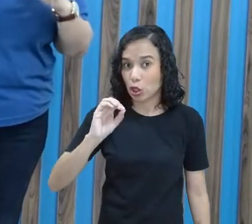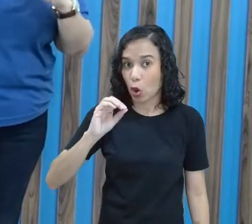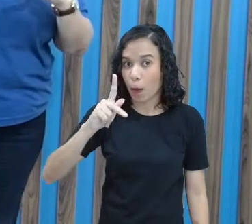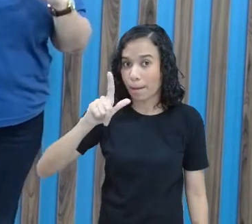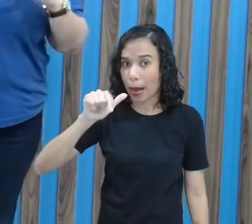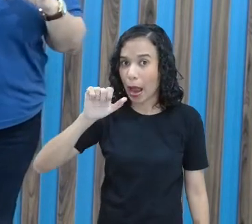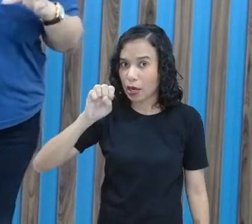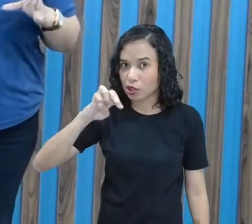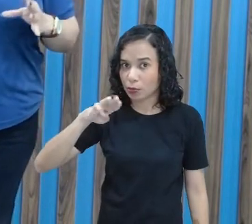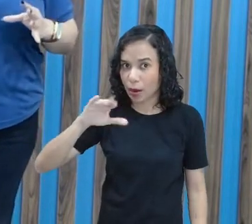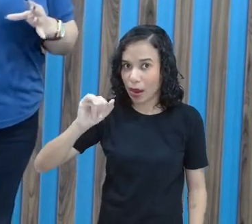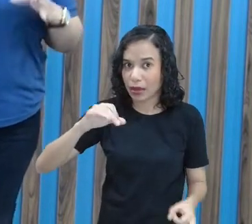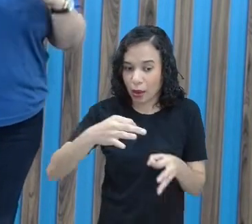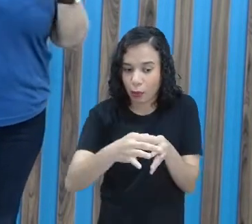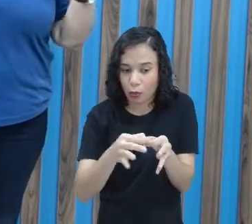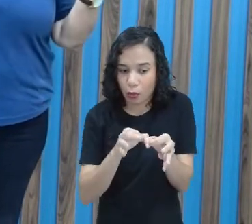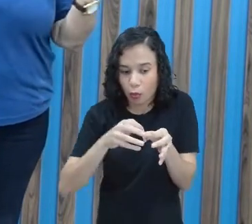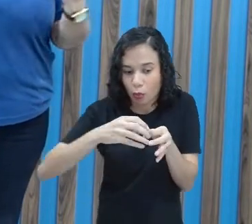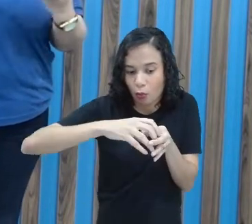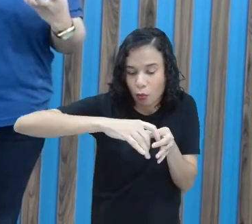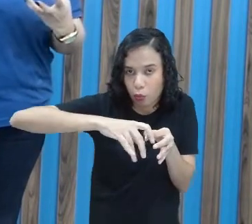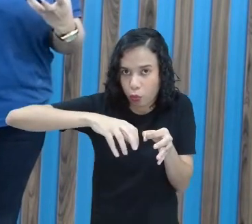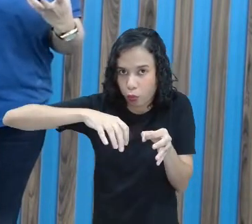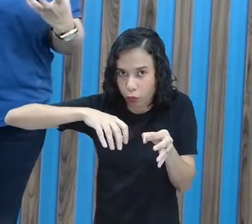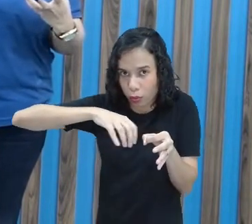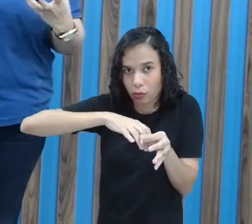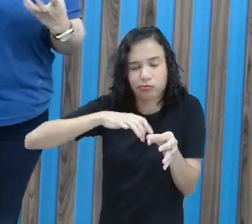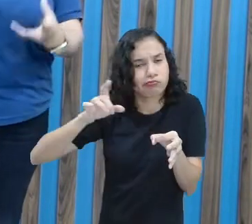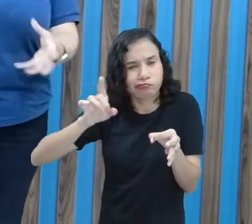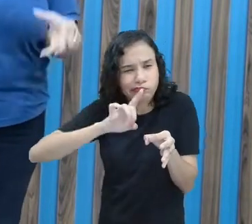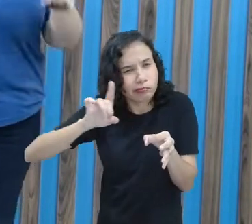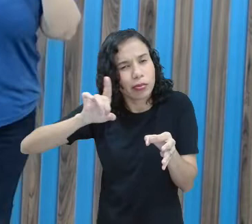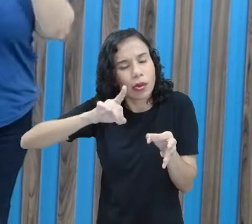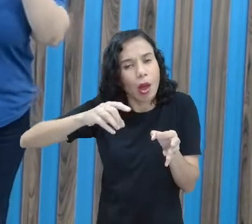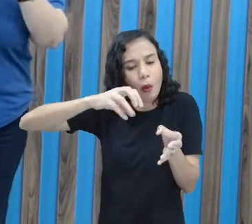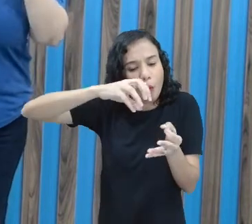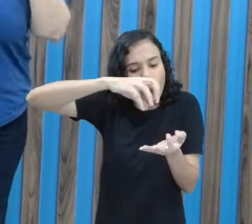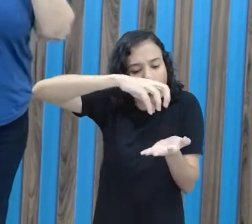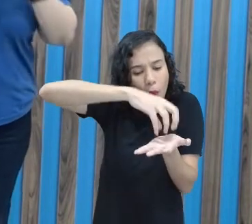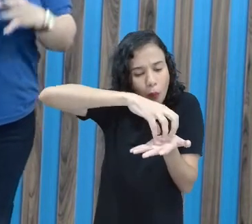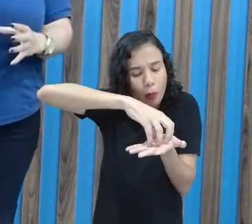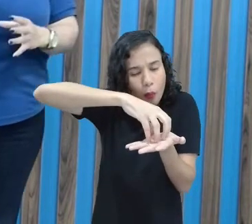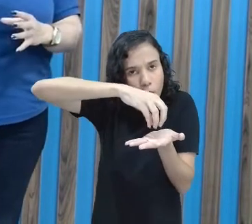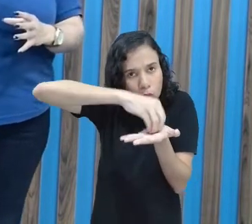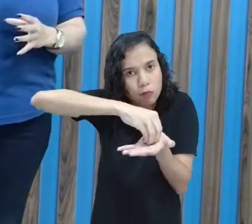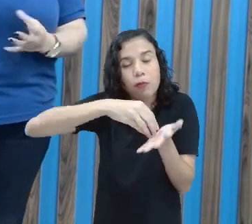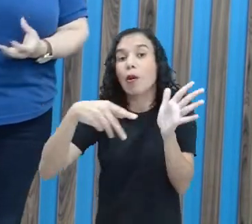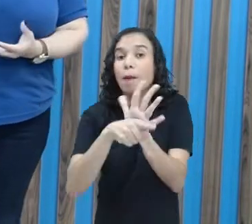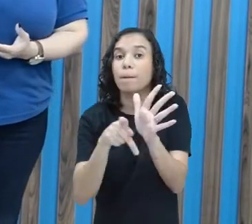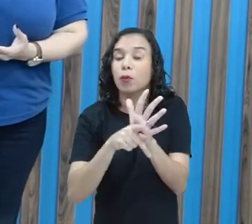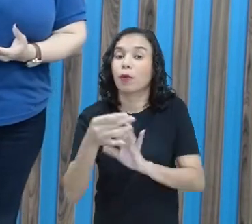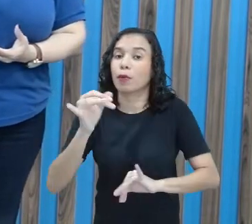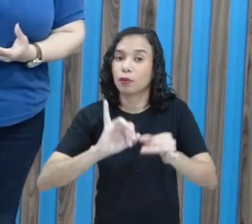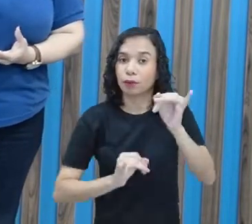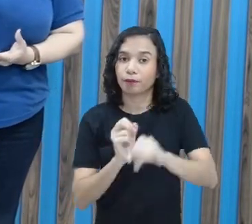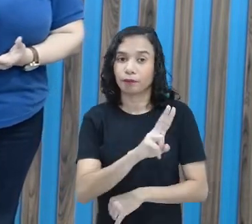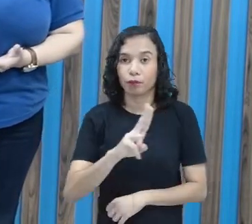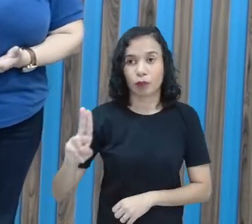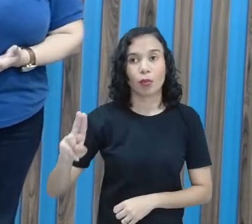é aquela substância ali que estão mergulhadas as organelas, dentro do núcleo tem a sua própria substância. E é chamado